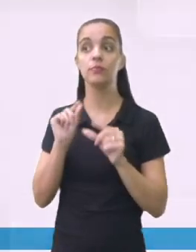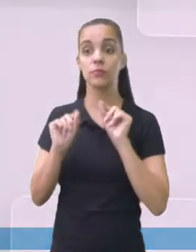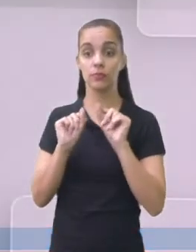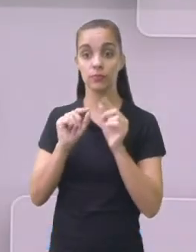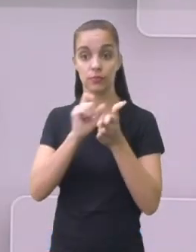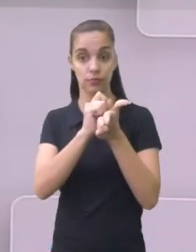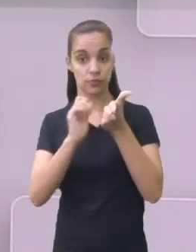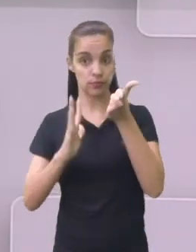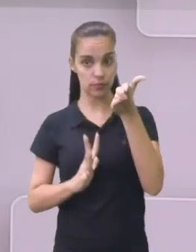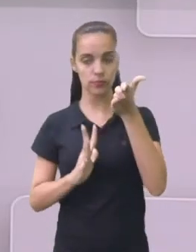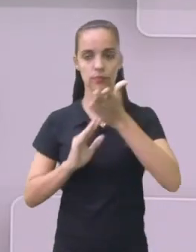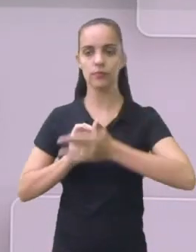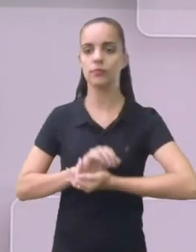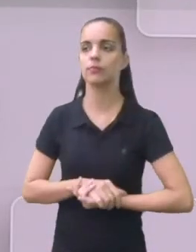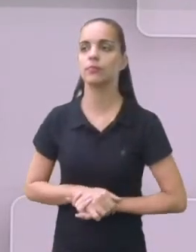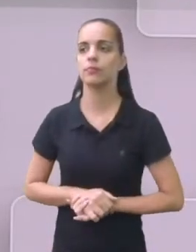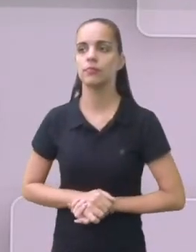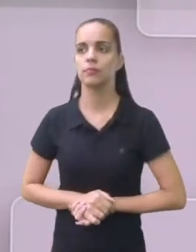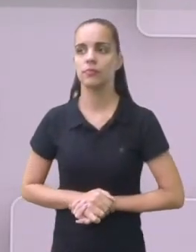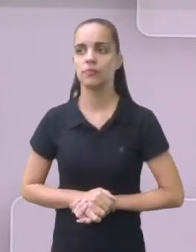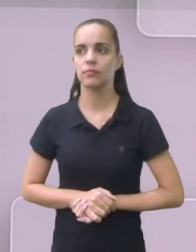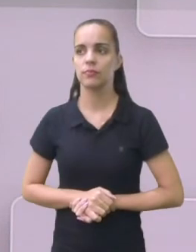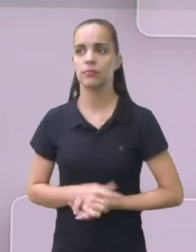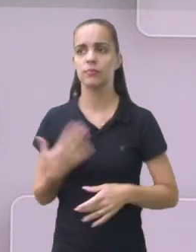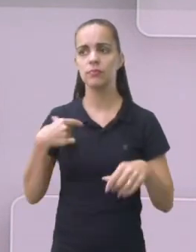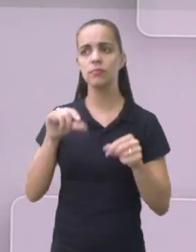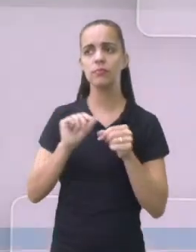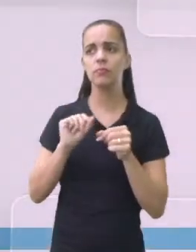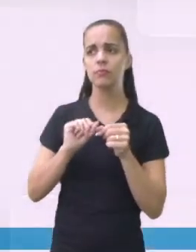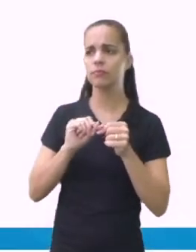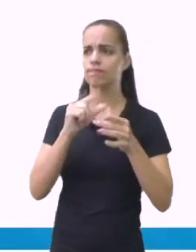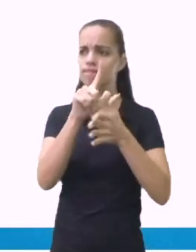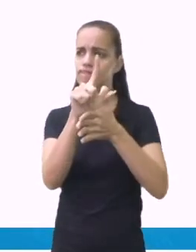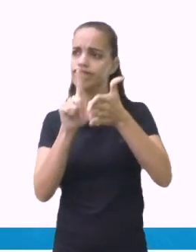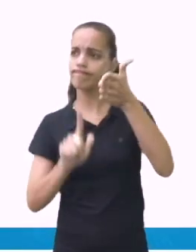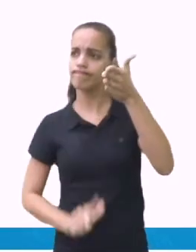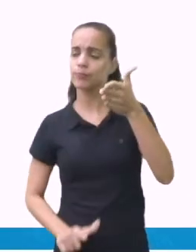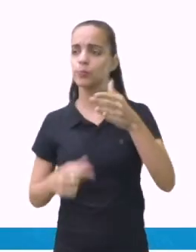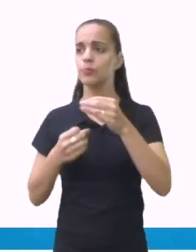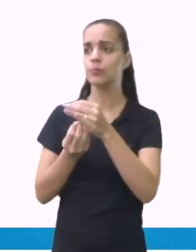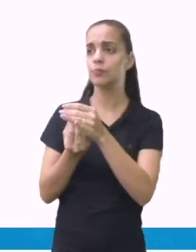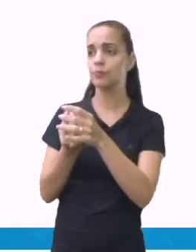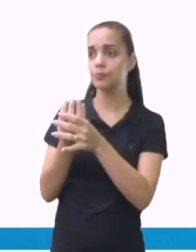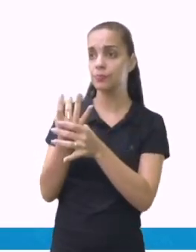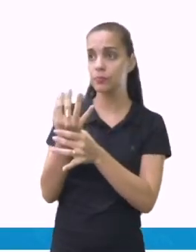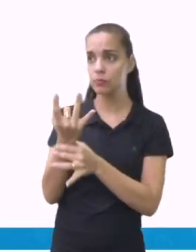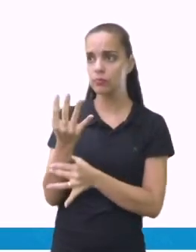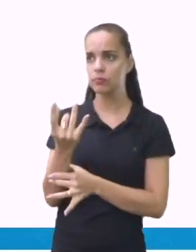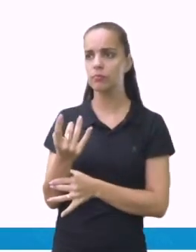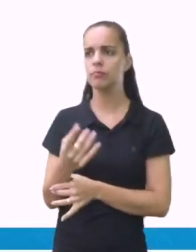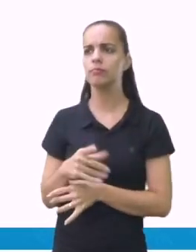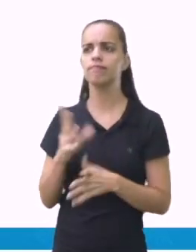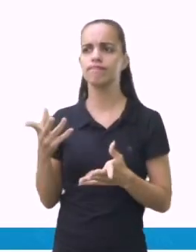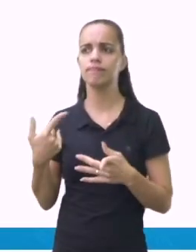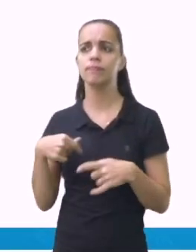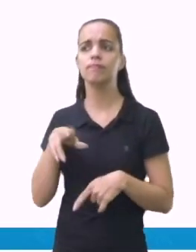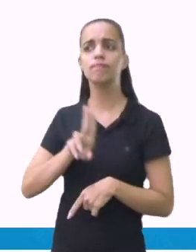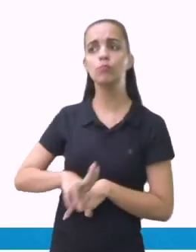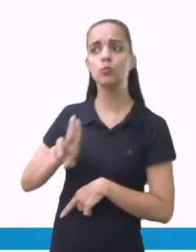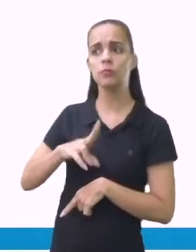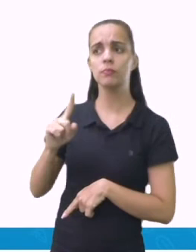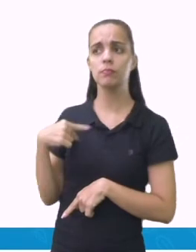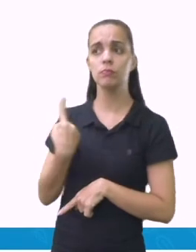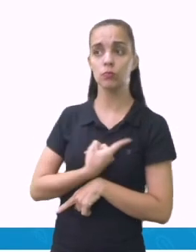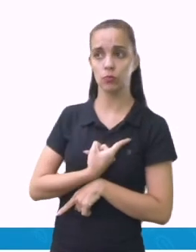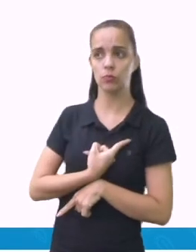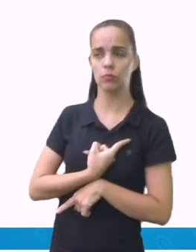de atividades. Então, vamos ler. Faça uma lista de como as plantas são